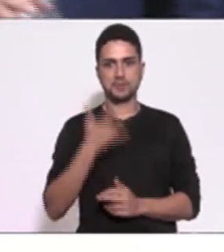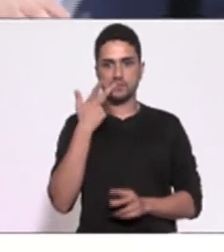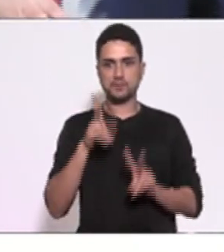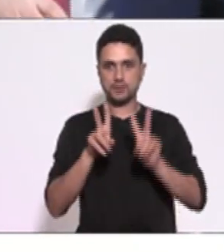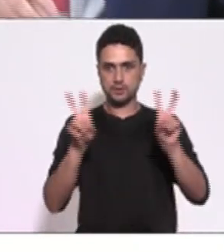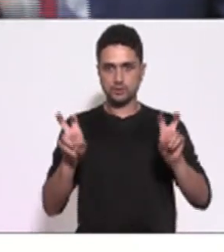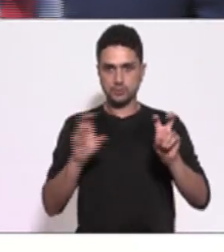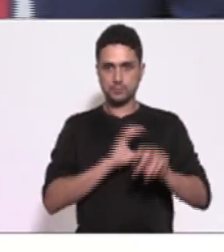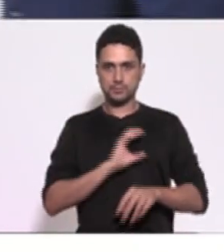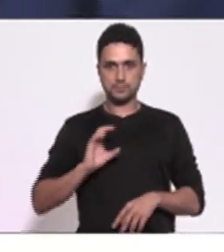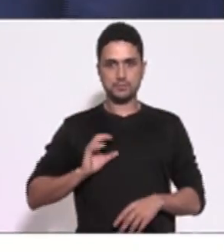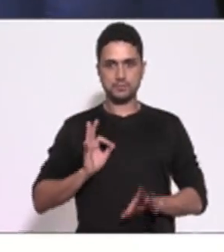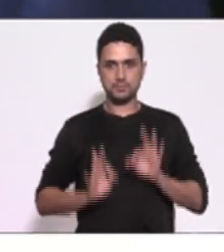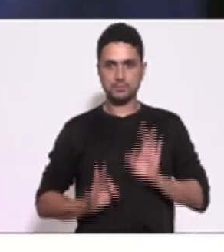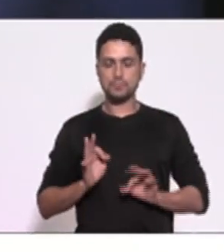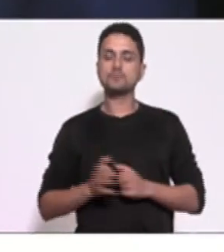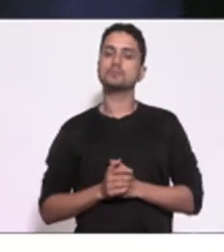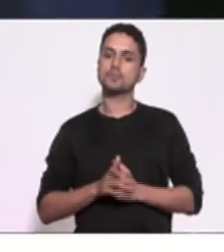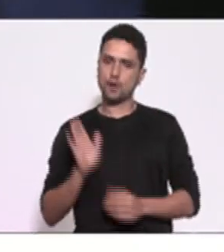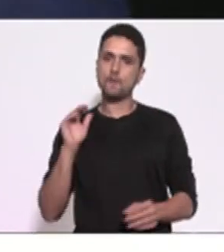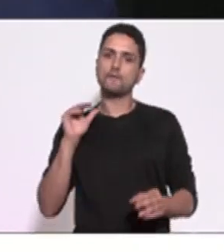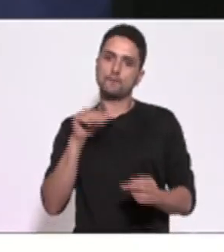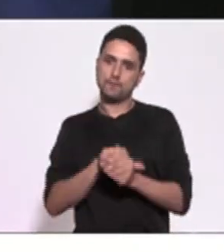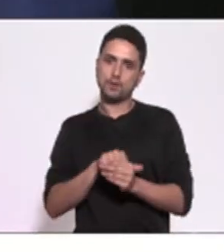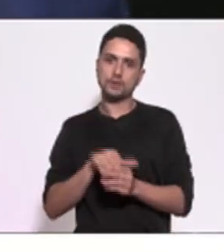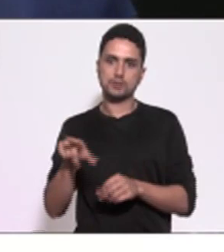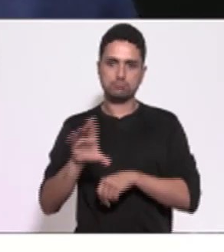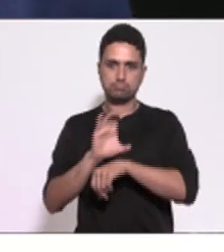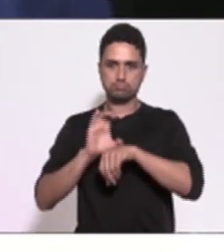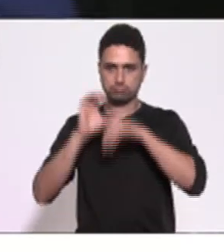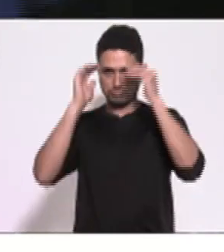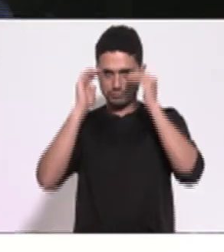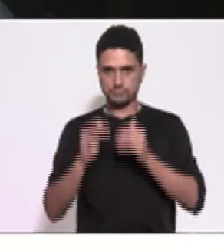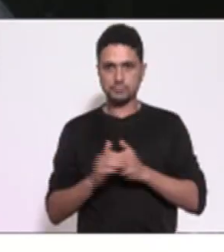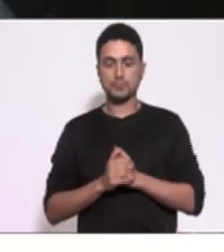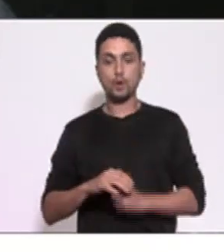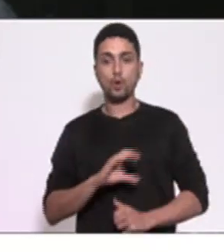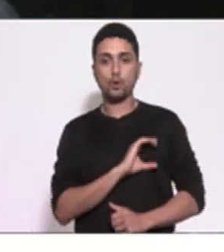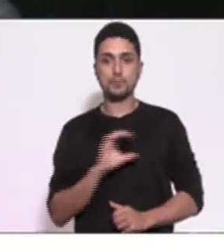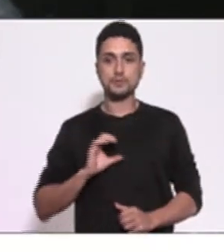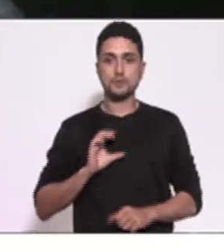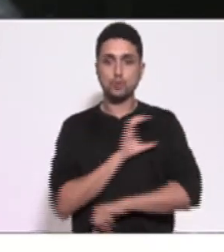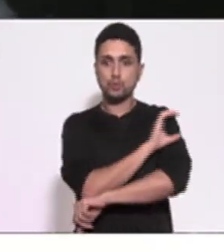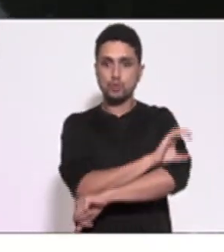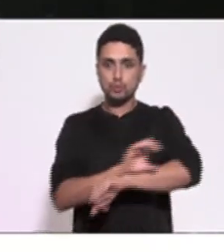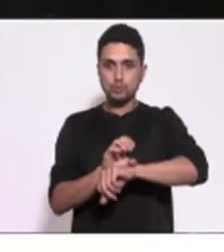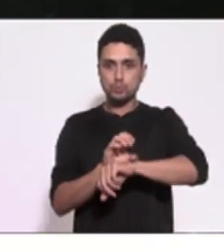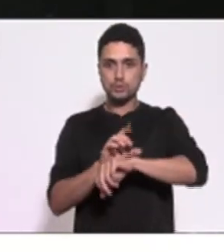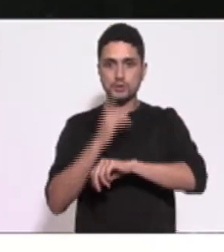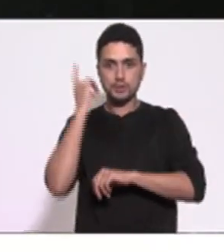O parecer é pela constitucionalidade, senhor presidente. Pela Comissão de Cultura, deputado Eliomar Coelho.